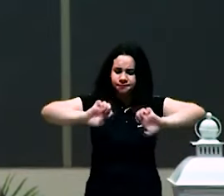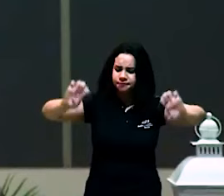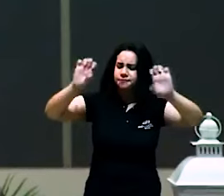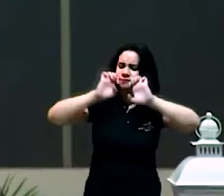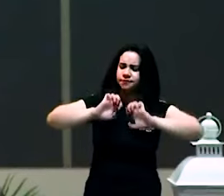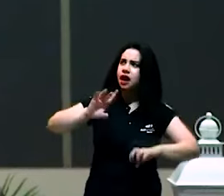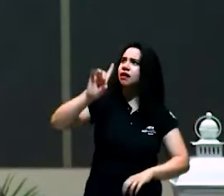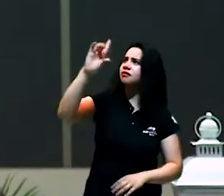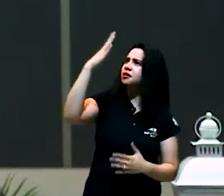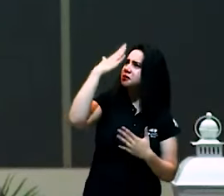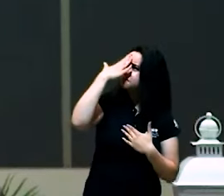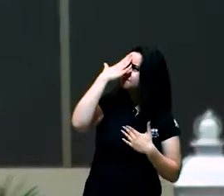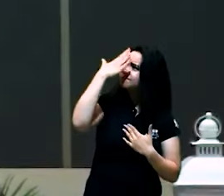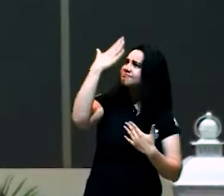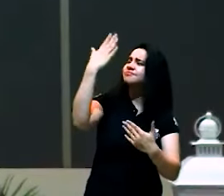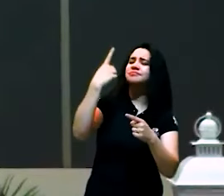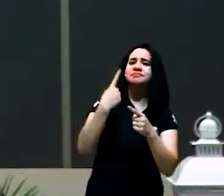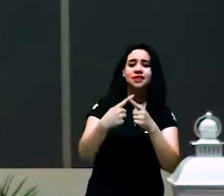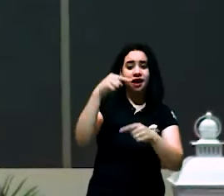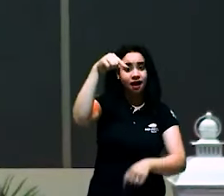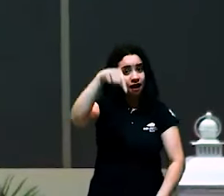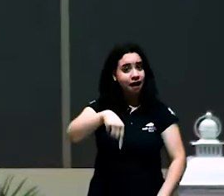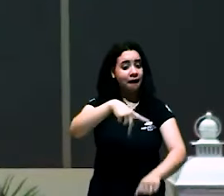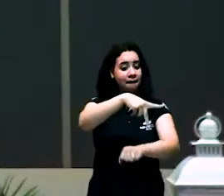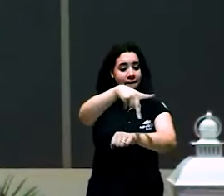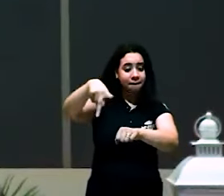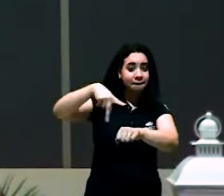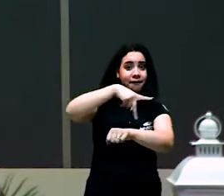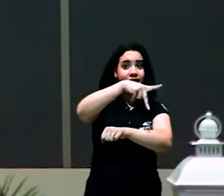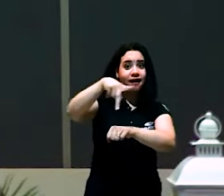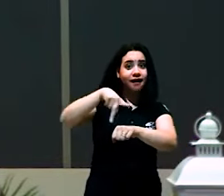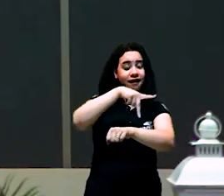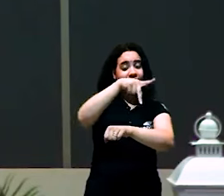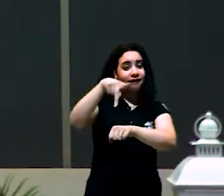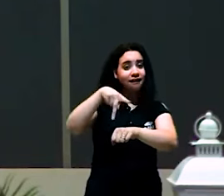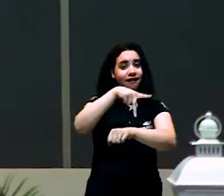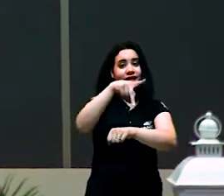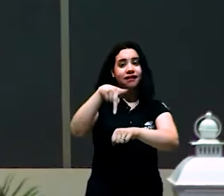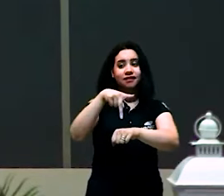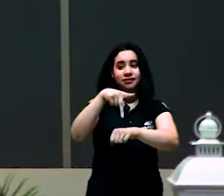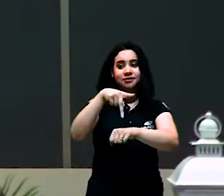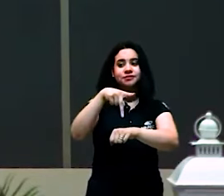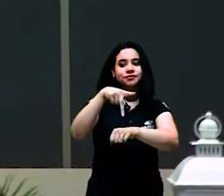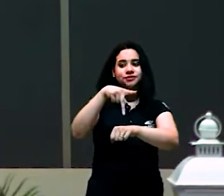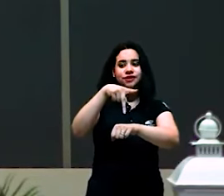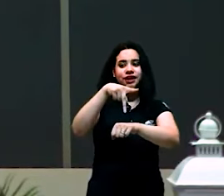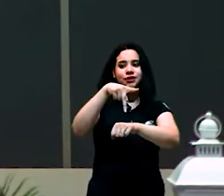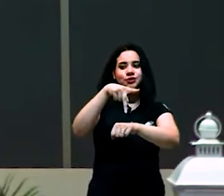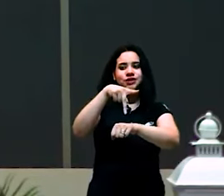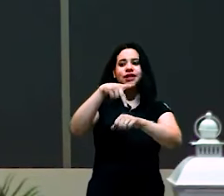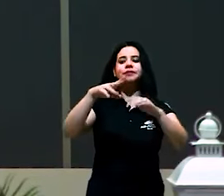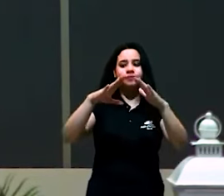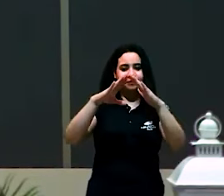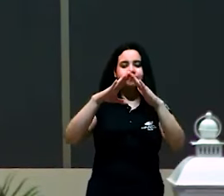Evangelho neste país. E graças a Deus que esse Evangelho, eles vieram na missão fé